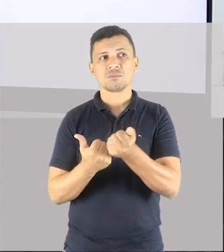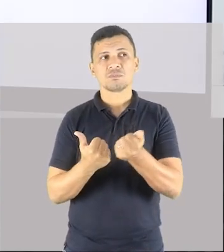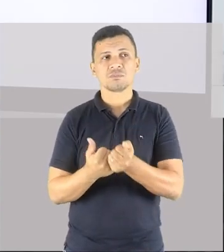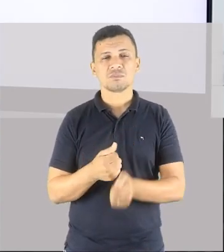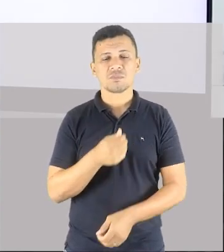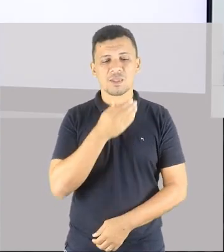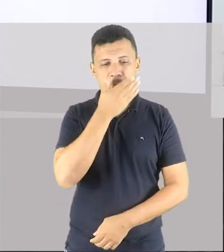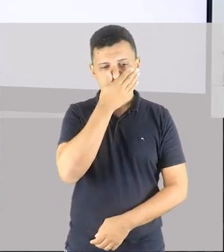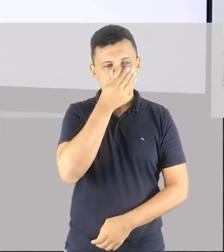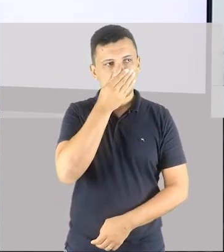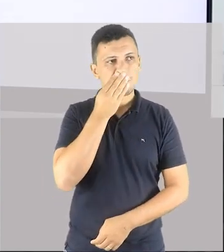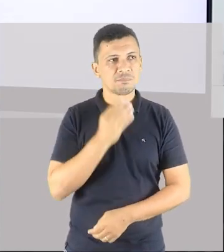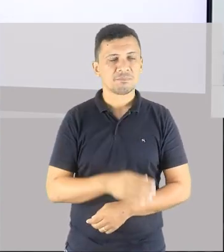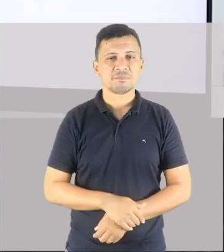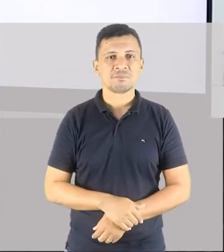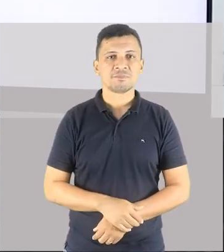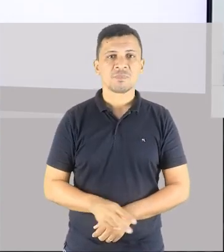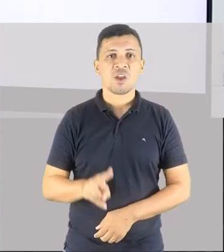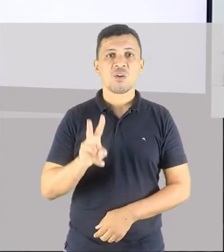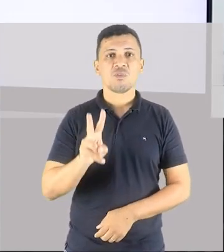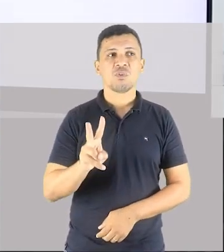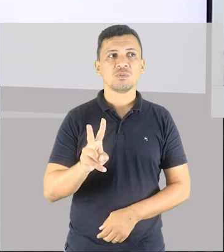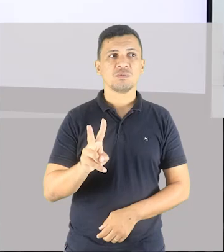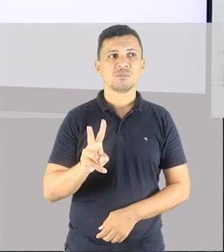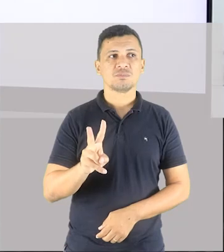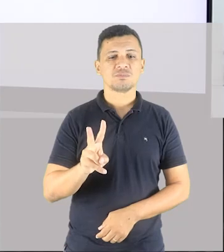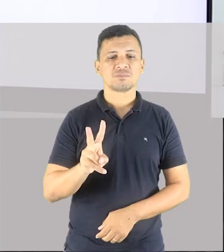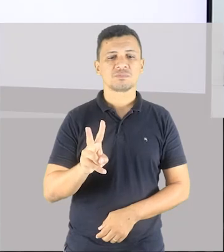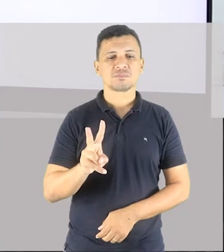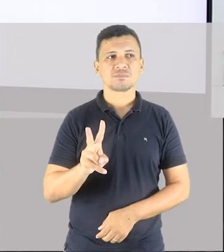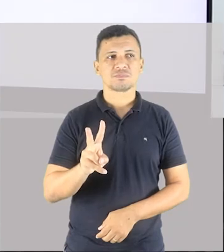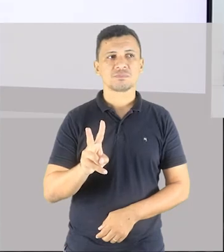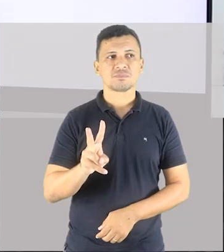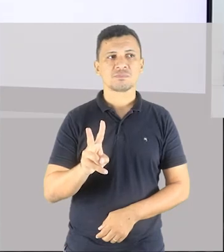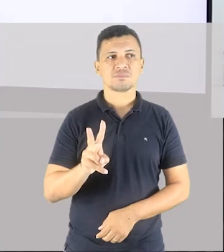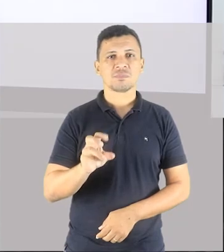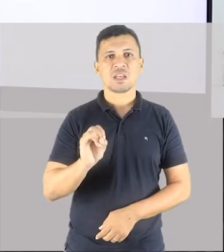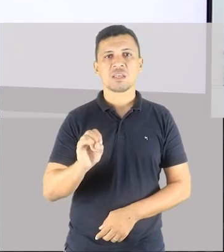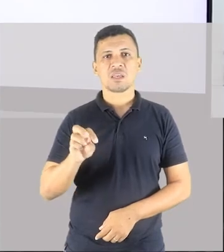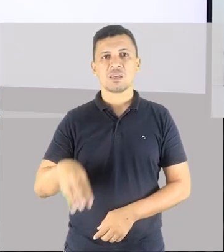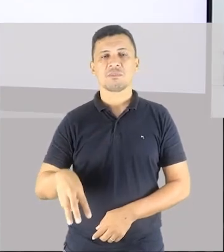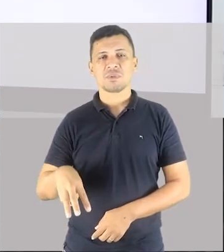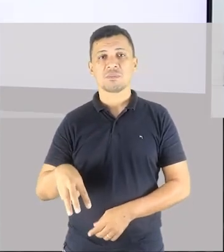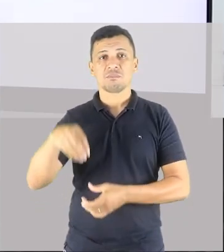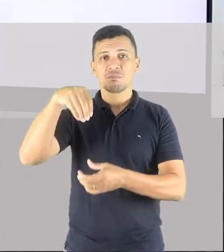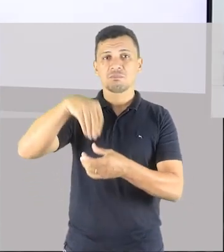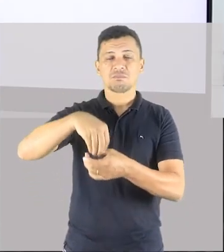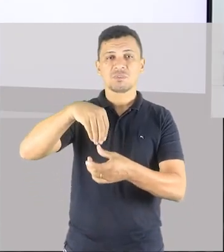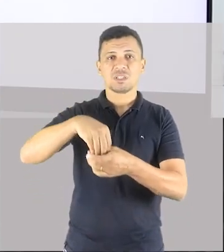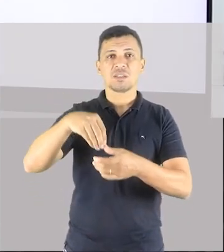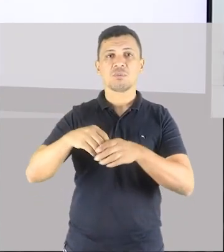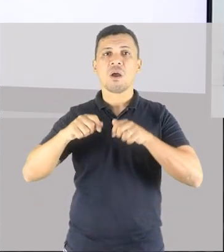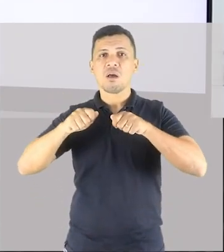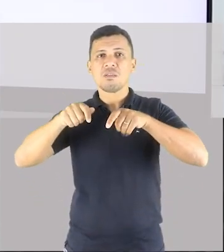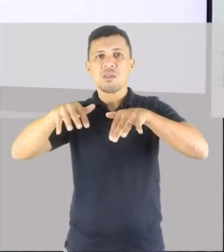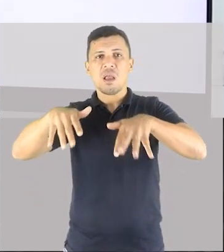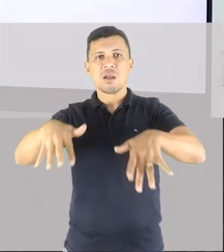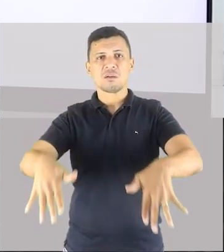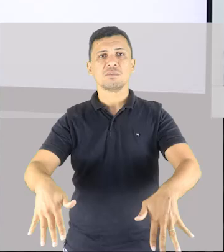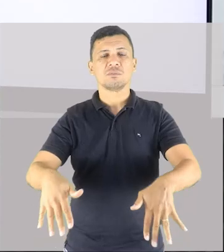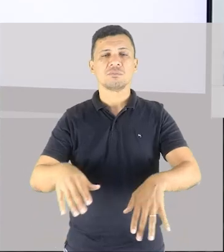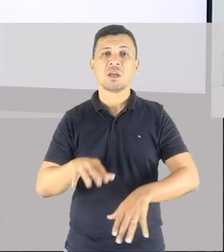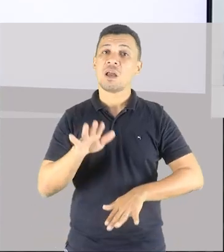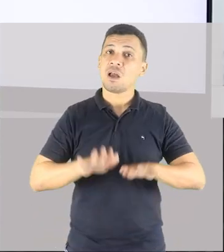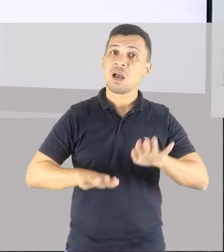vocês, Volume imerso. Cuidado que tem gente que erra e bota o volume do corpo todo. Não